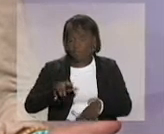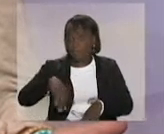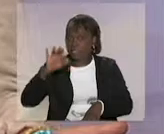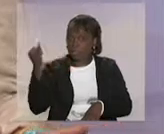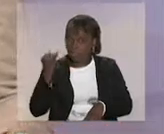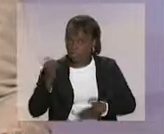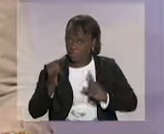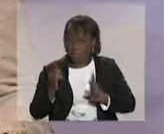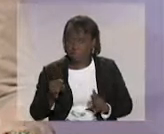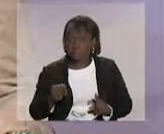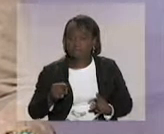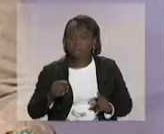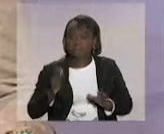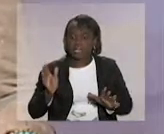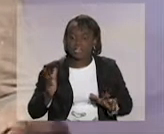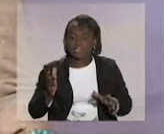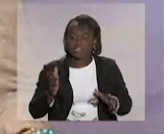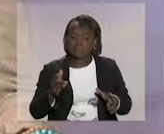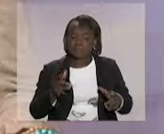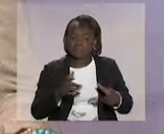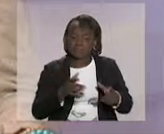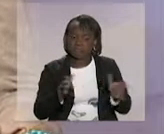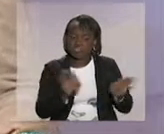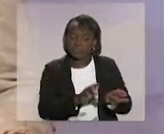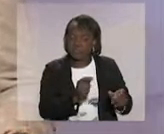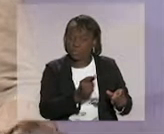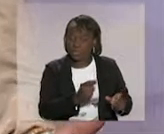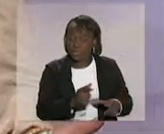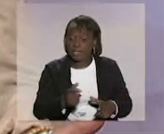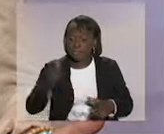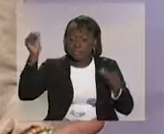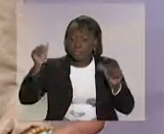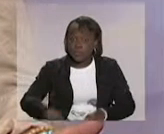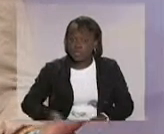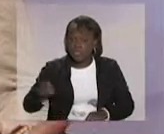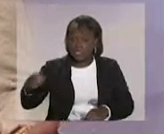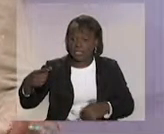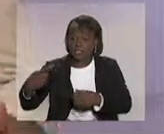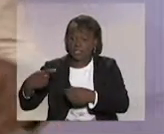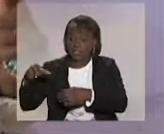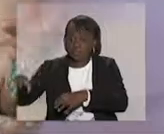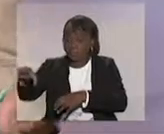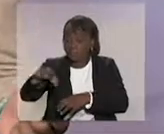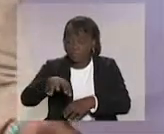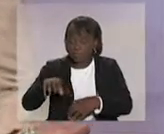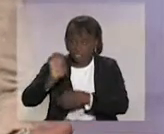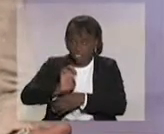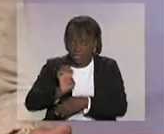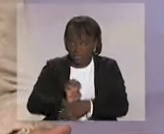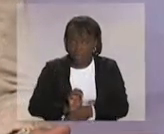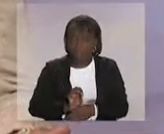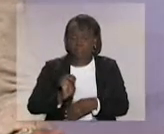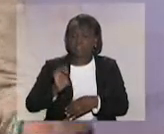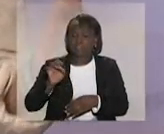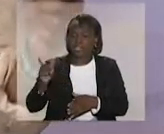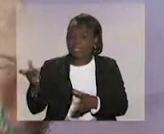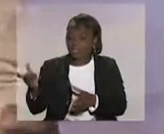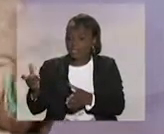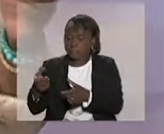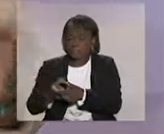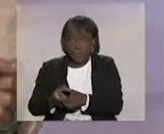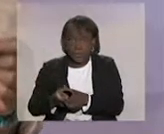mais importante, né, o dano foi menor. O dano maior é nas outras regiões do estado, onde